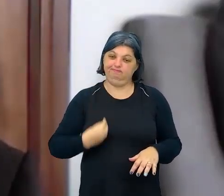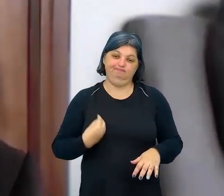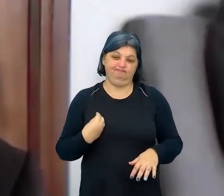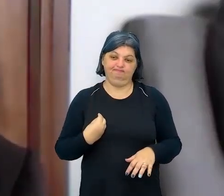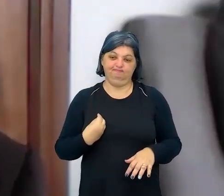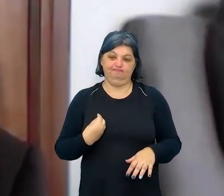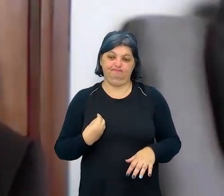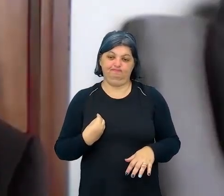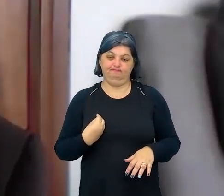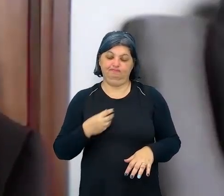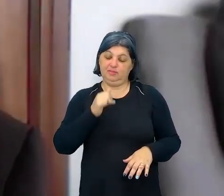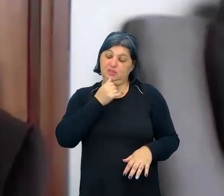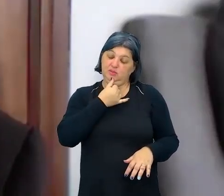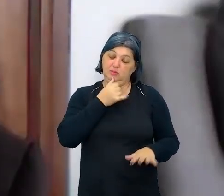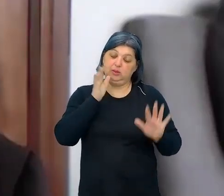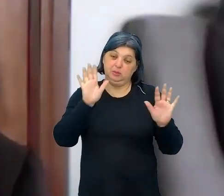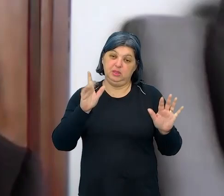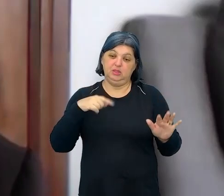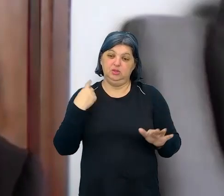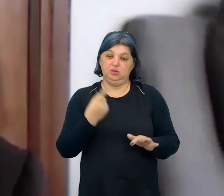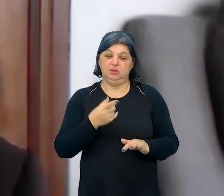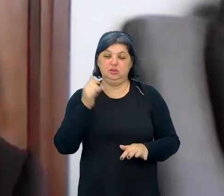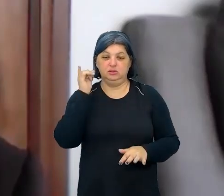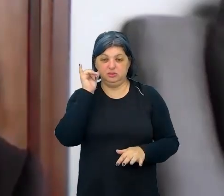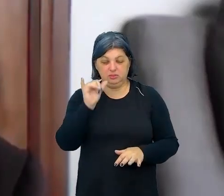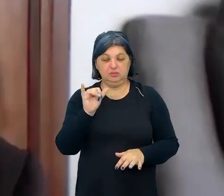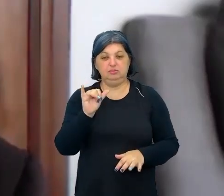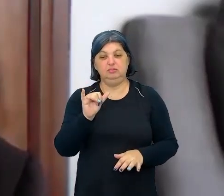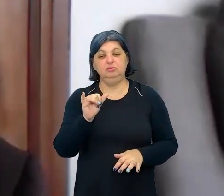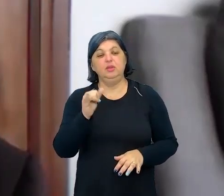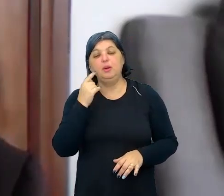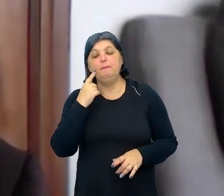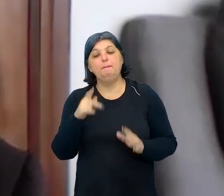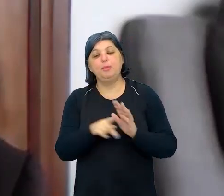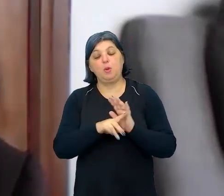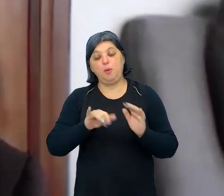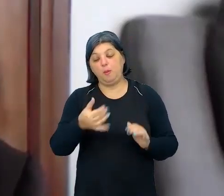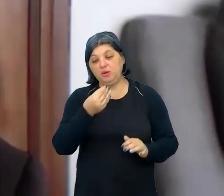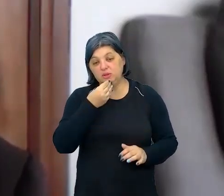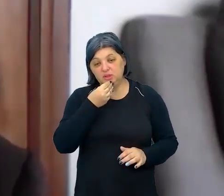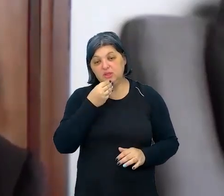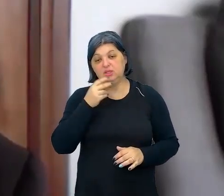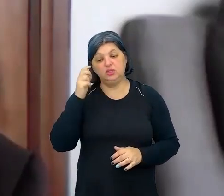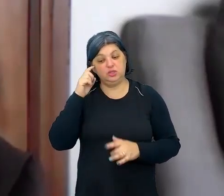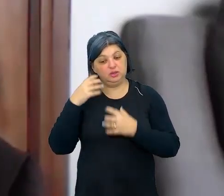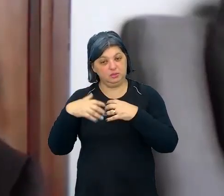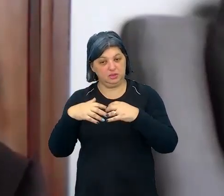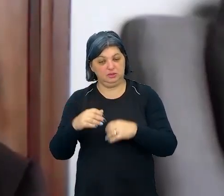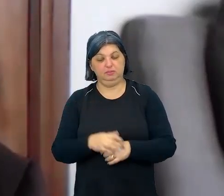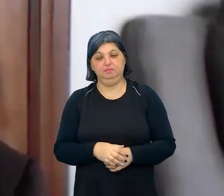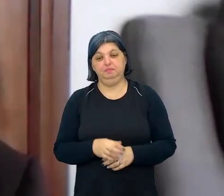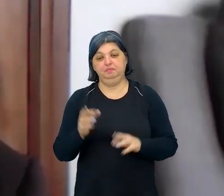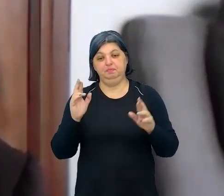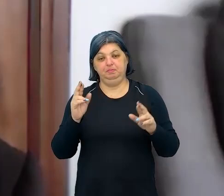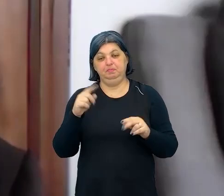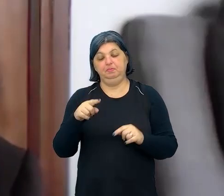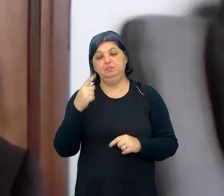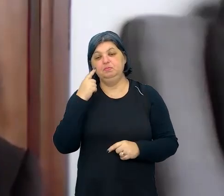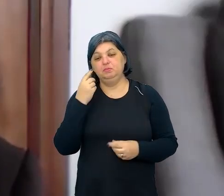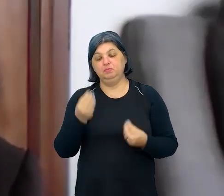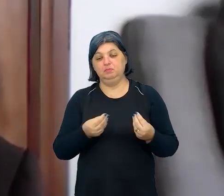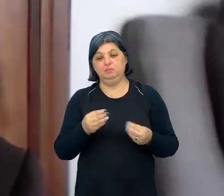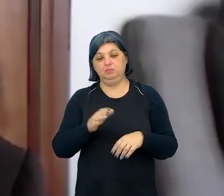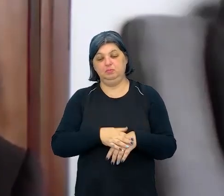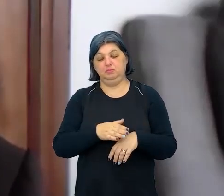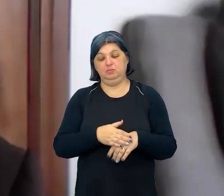vocês, né? Nós temos a oportunidade de conversar um pouco, de refletir um pouco. Espero que todas as considerações que nós